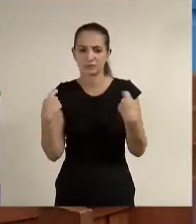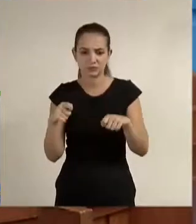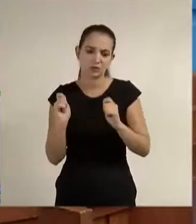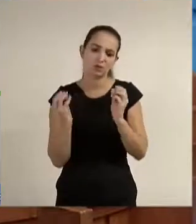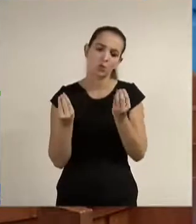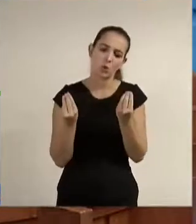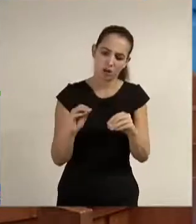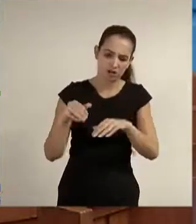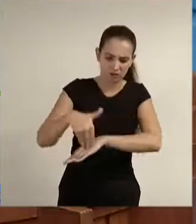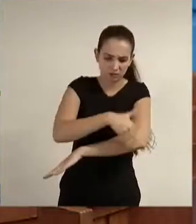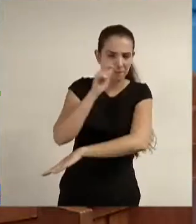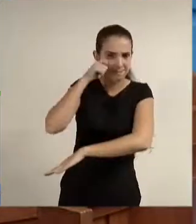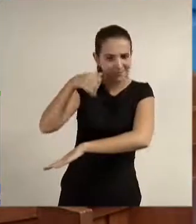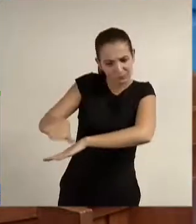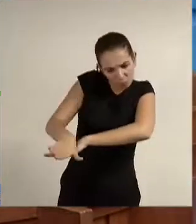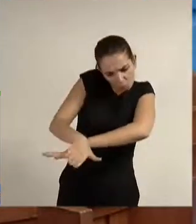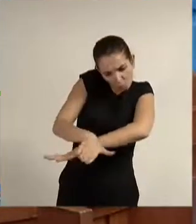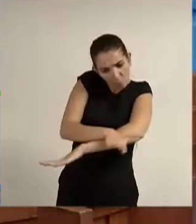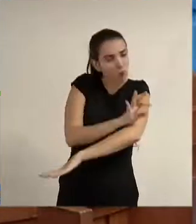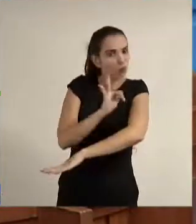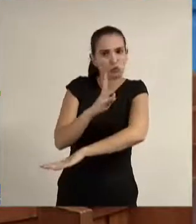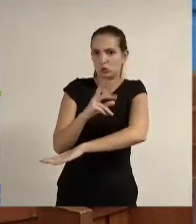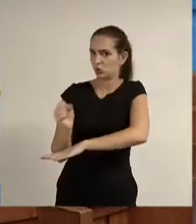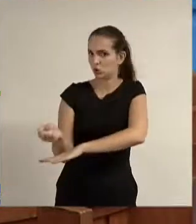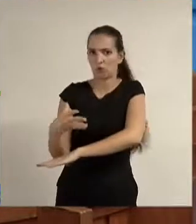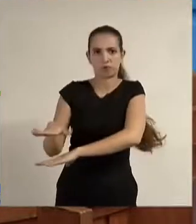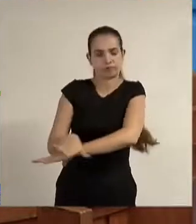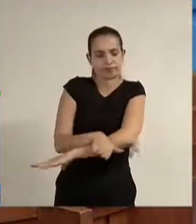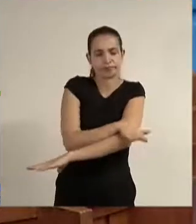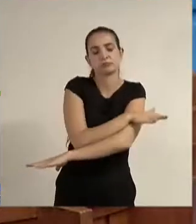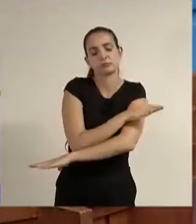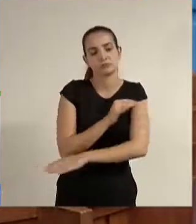recapeamento. Uma outra rua